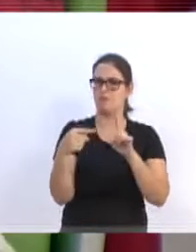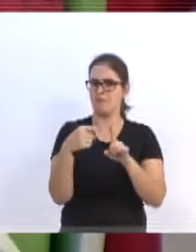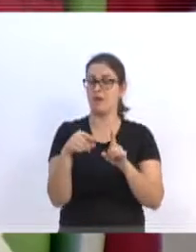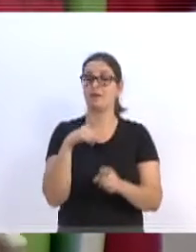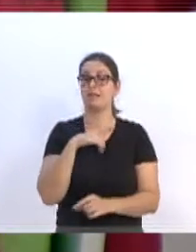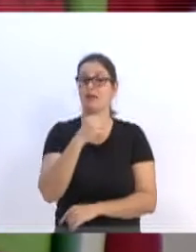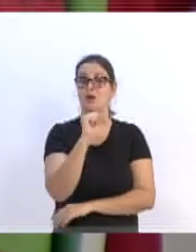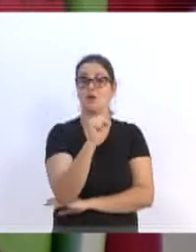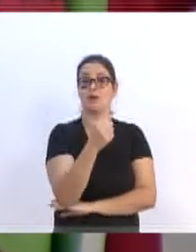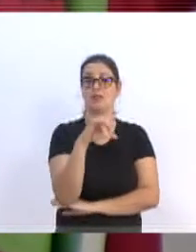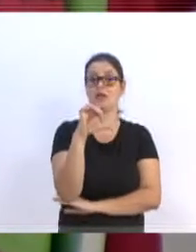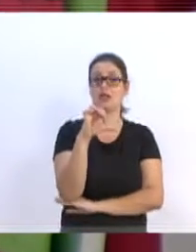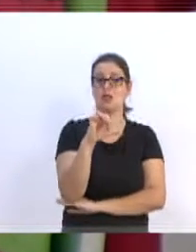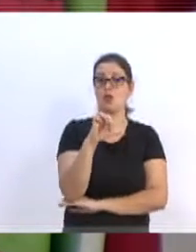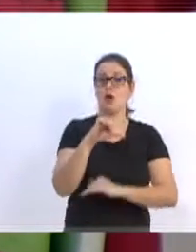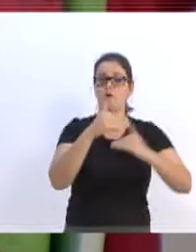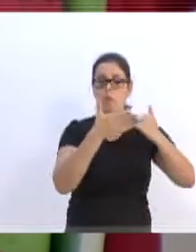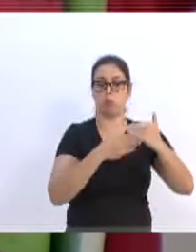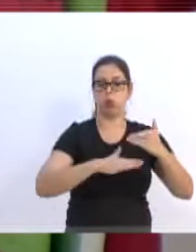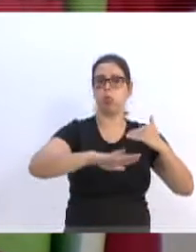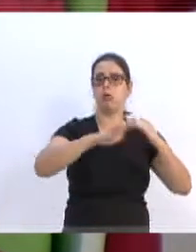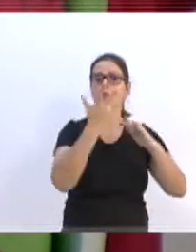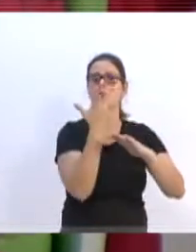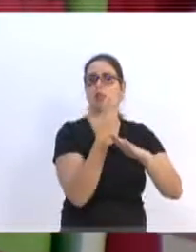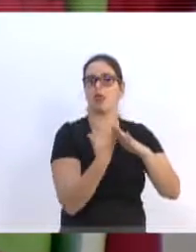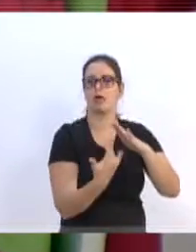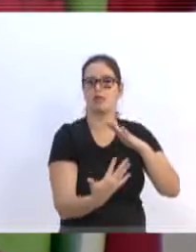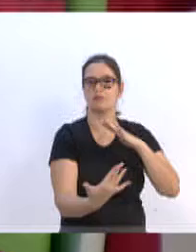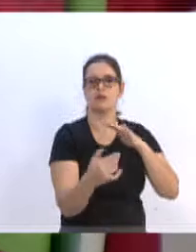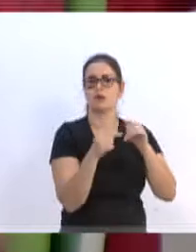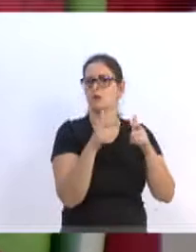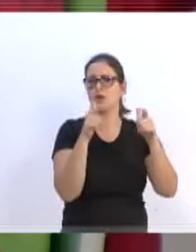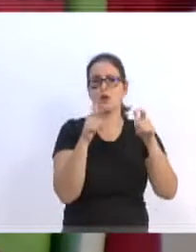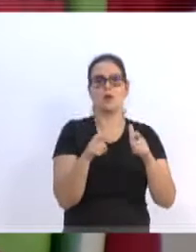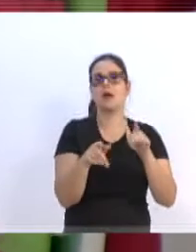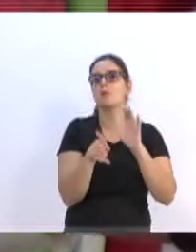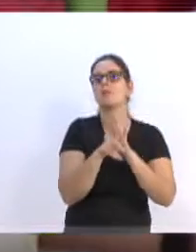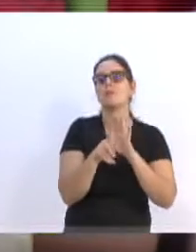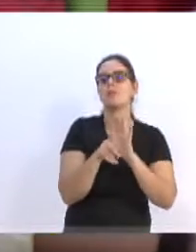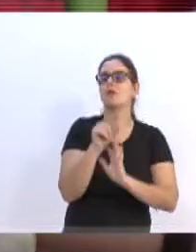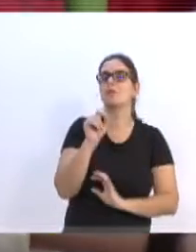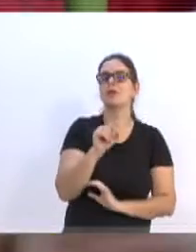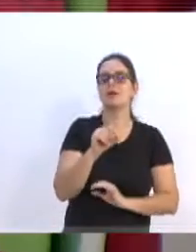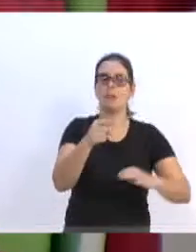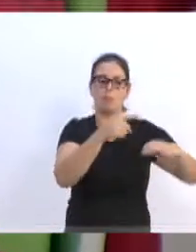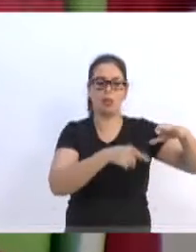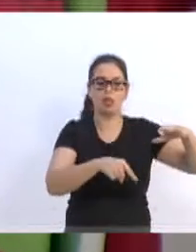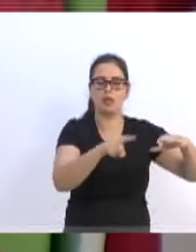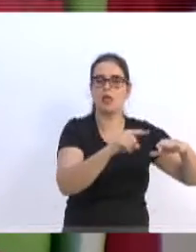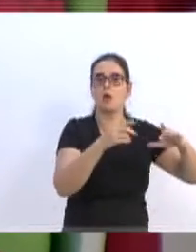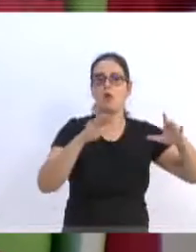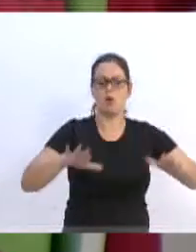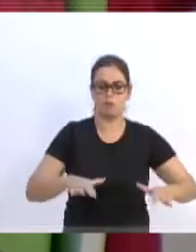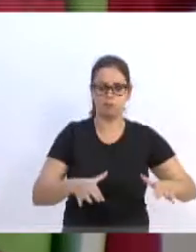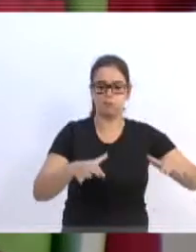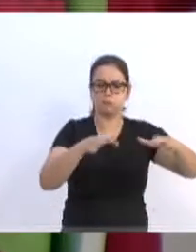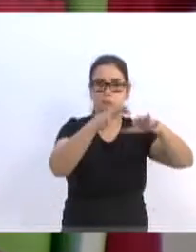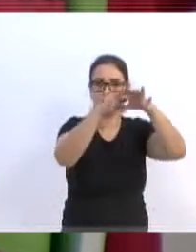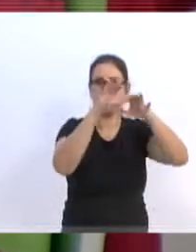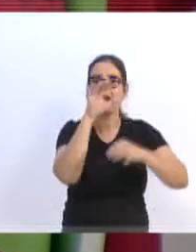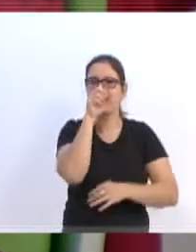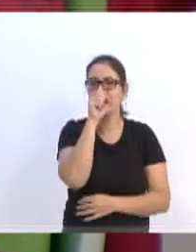89 buracos de infiltração não tem lugar pra botar pneu já tem um lugar botar cone está se tornando um